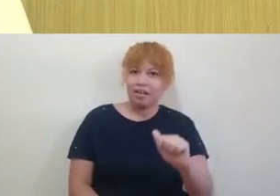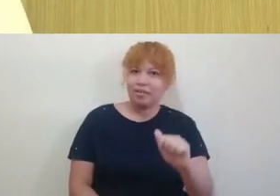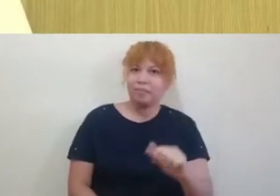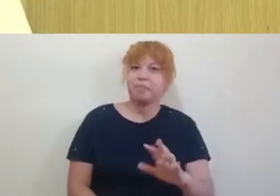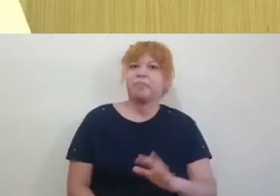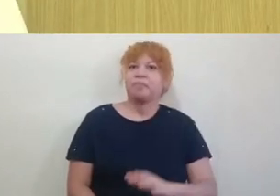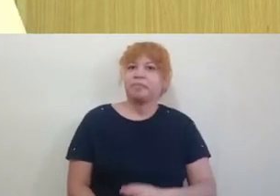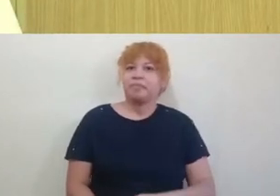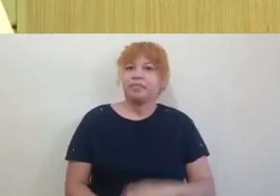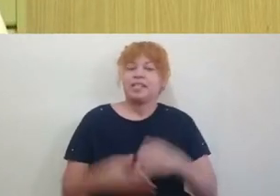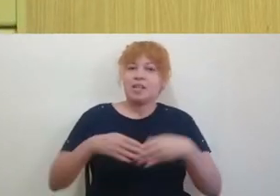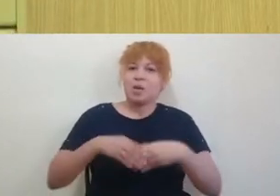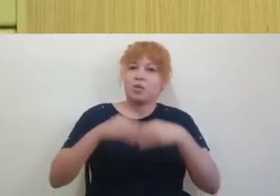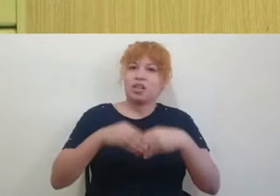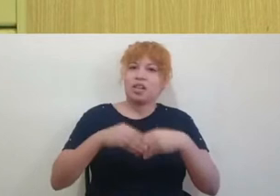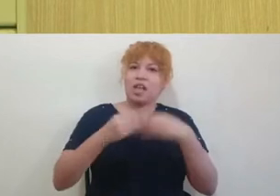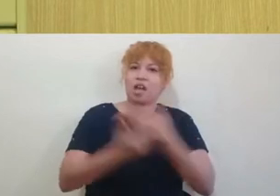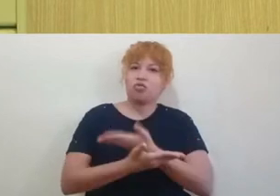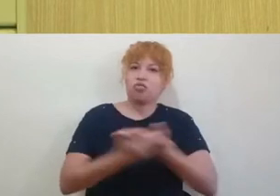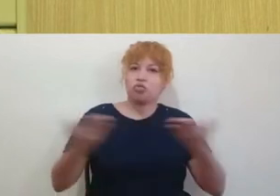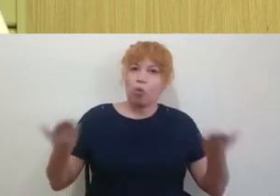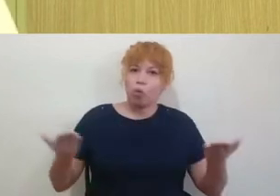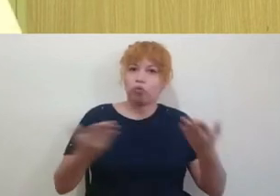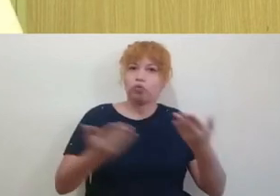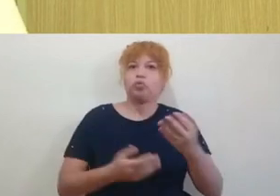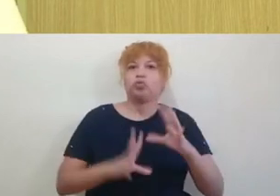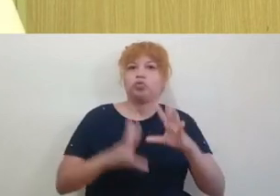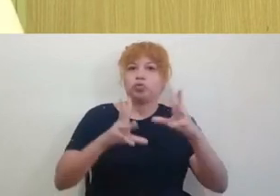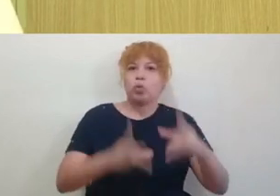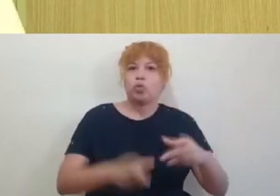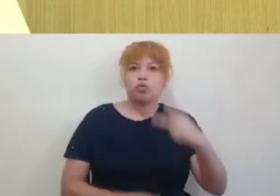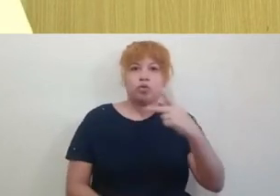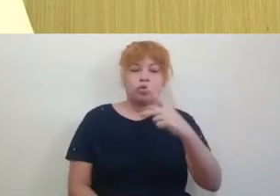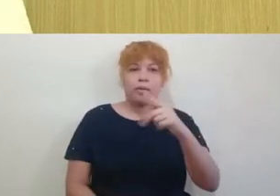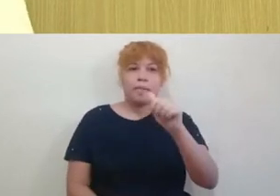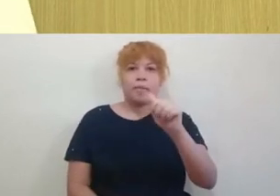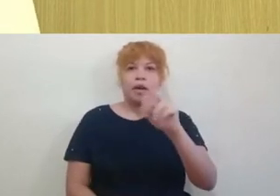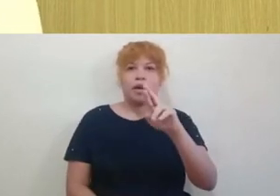curso de zootecnia da unidade de Recife.